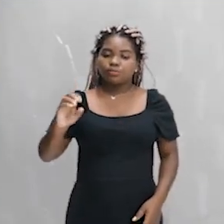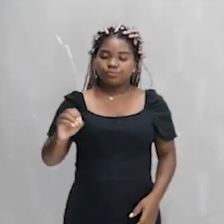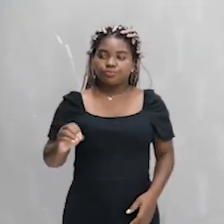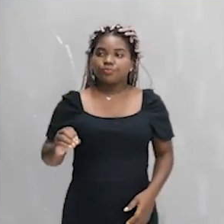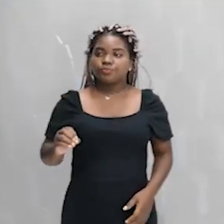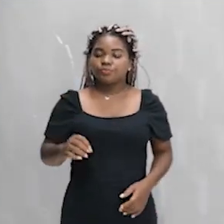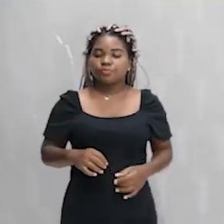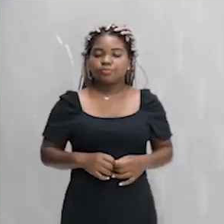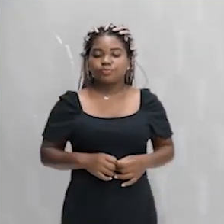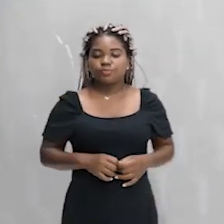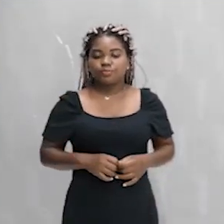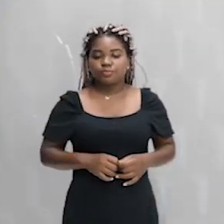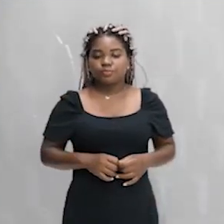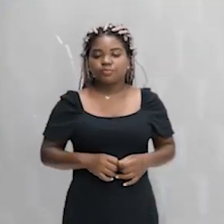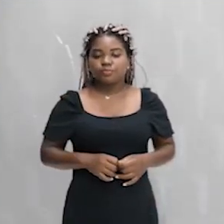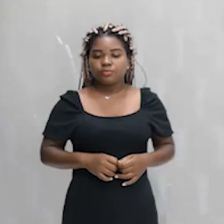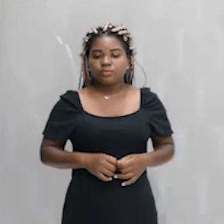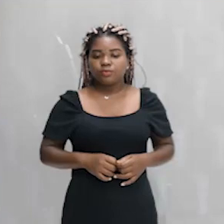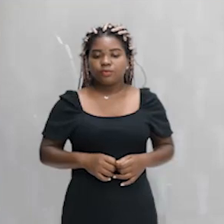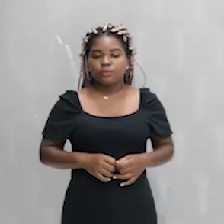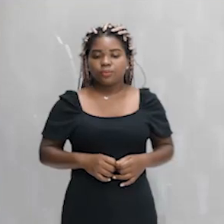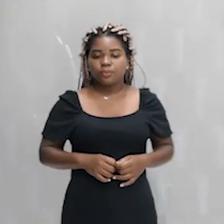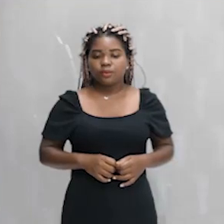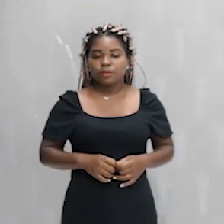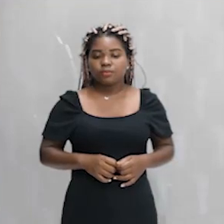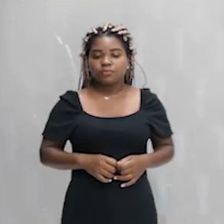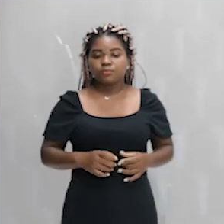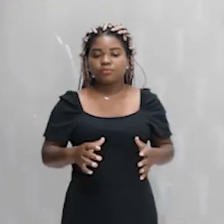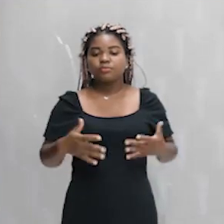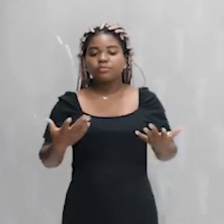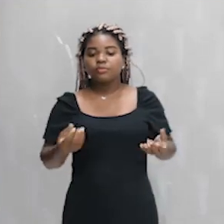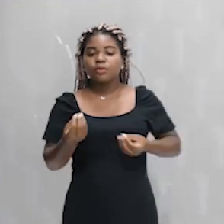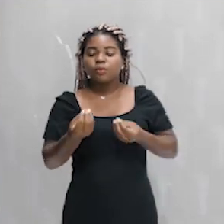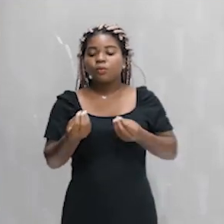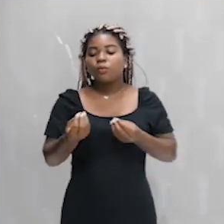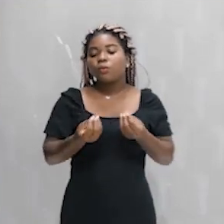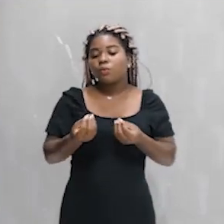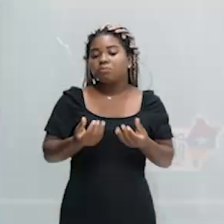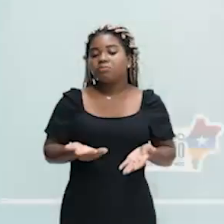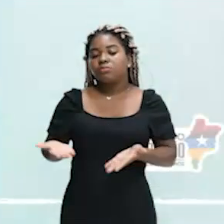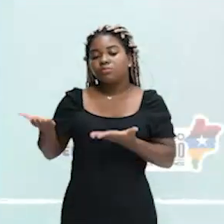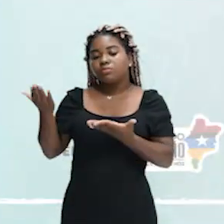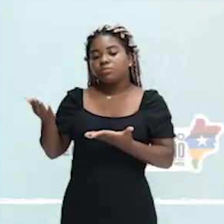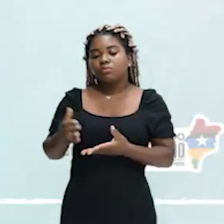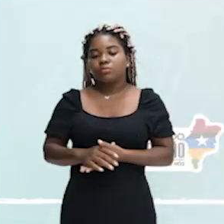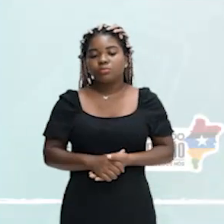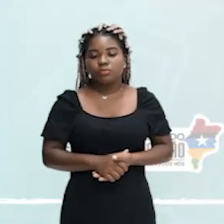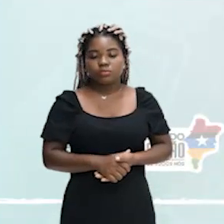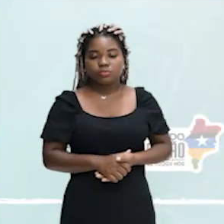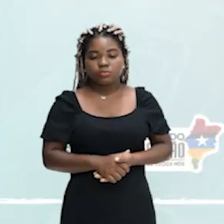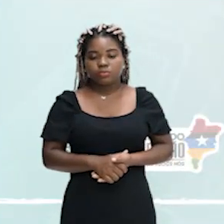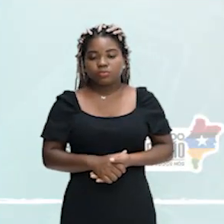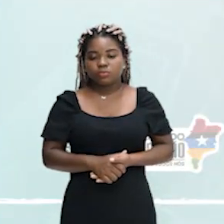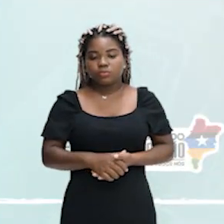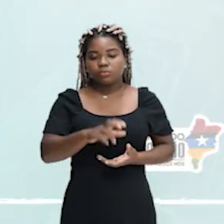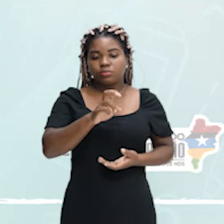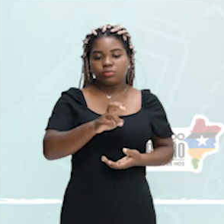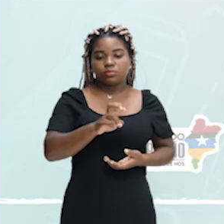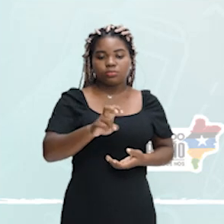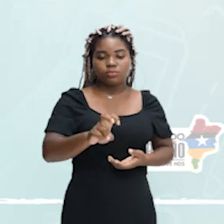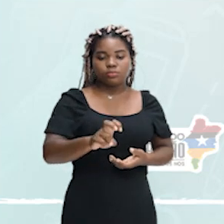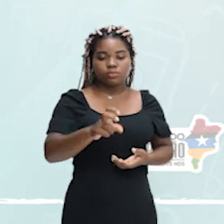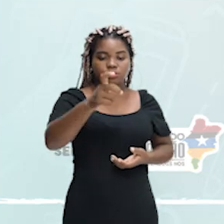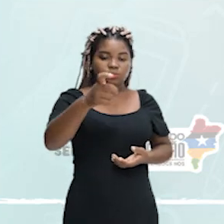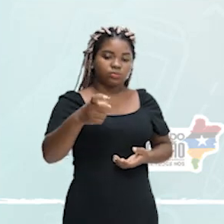fatorar o 125 e já faço também, tá bom? Então, olha como ficou. Eu fiz produto dos meios igual a produto dos extremos, então eu tenho 5 elevado